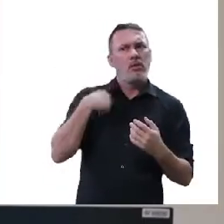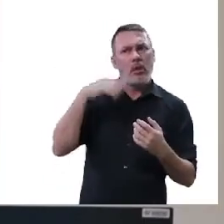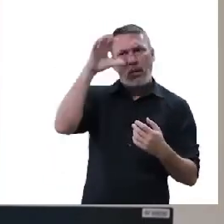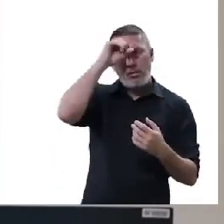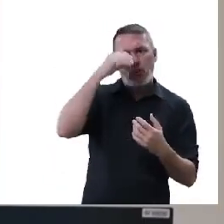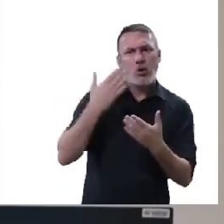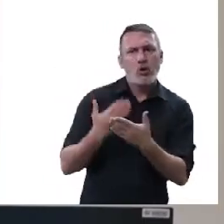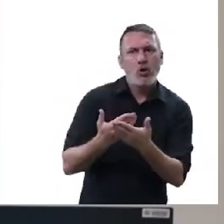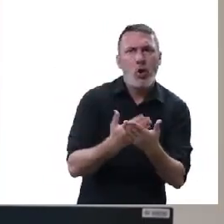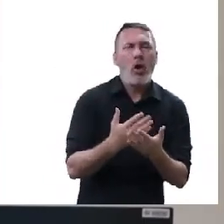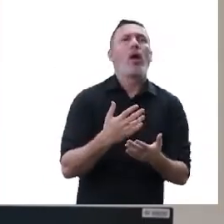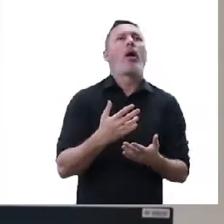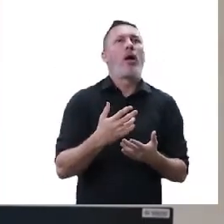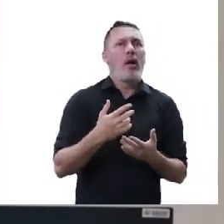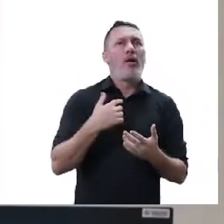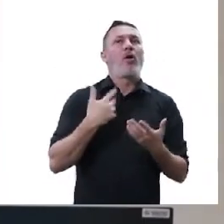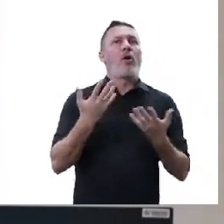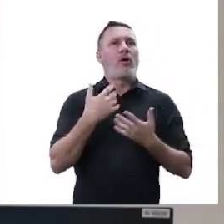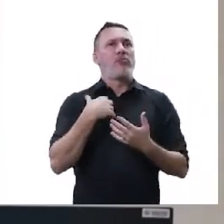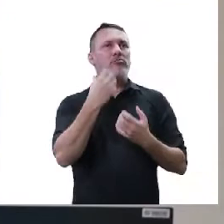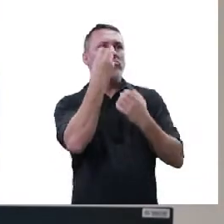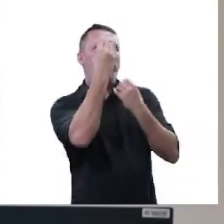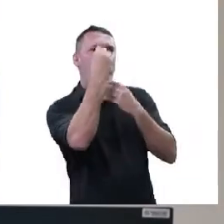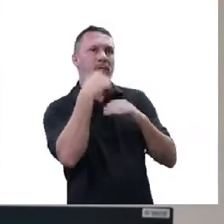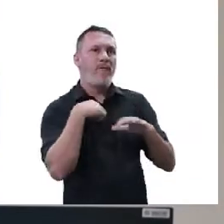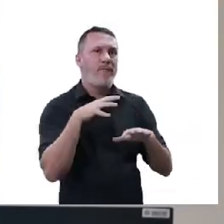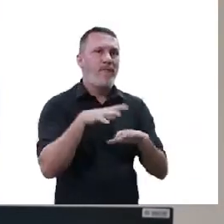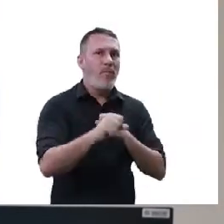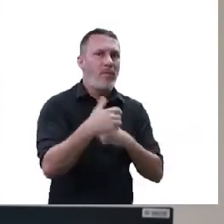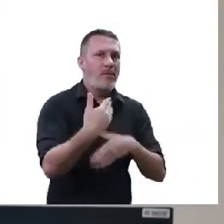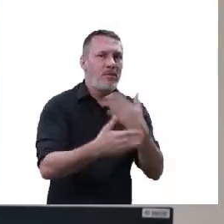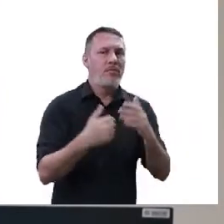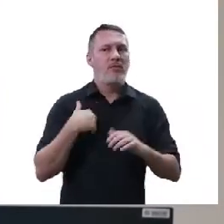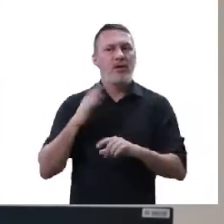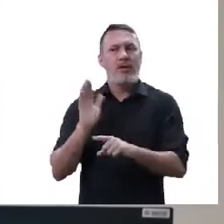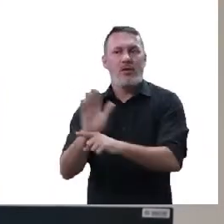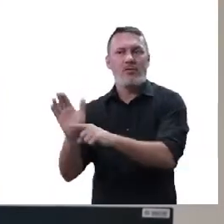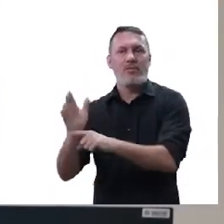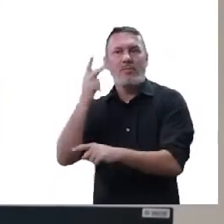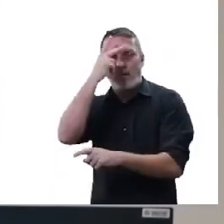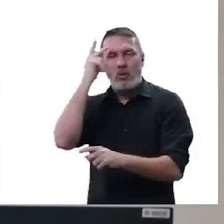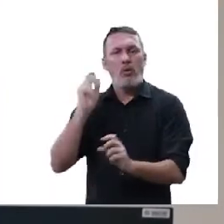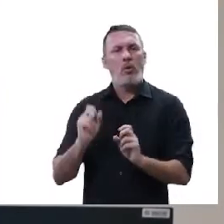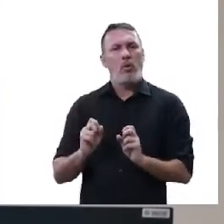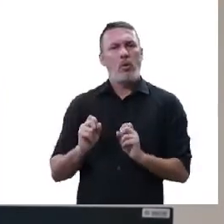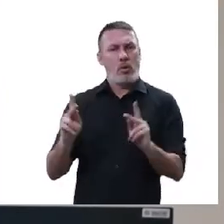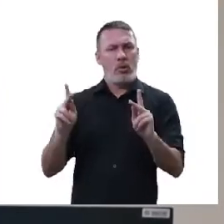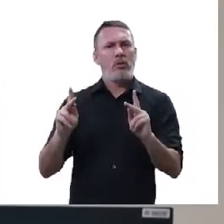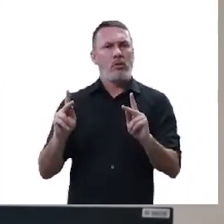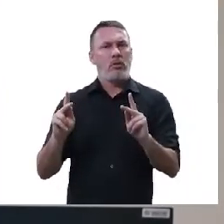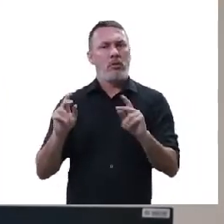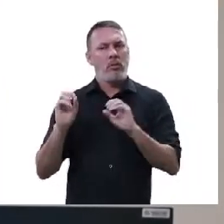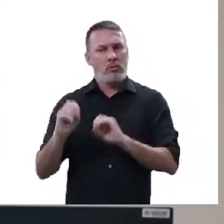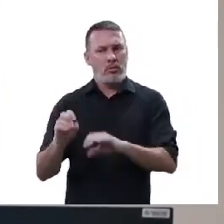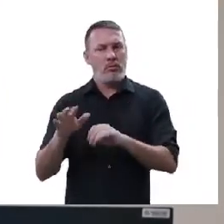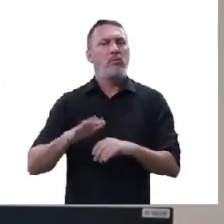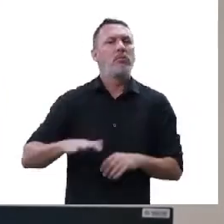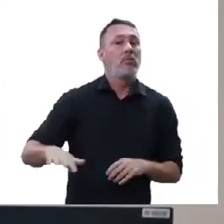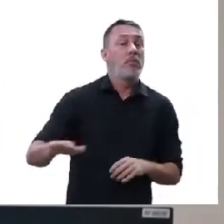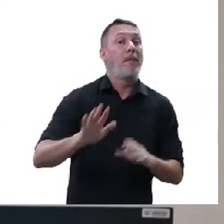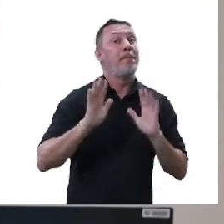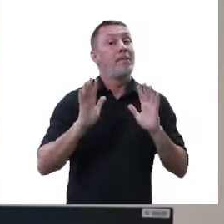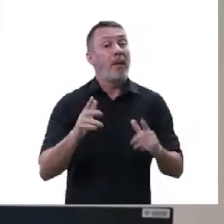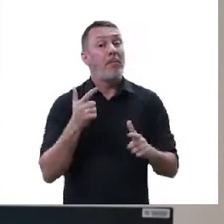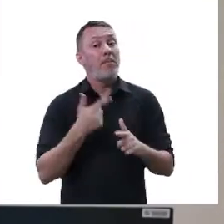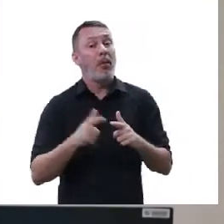na minha escola e hoje eu vou ensinar a minha comunidade, hoje eu vou ensinar alguém sobre isso aí. Aí, perfeito. Mas o problema é que as